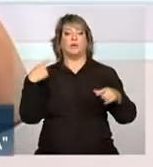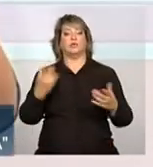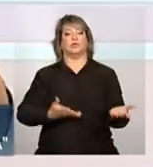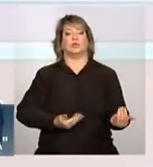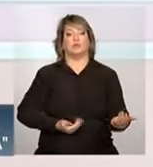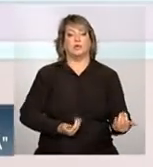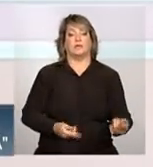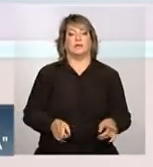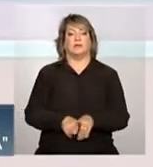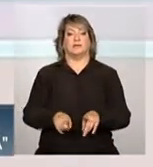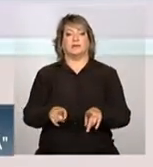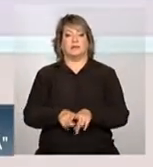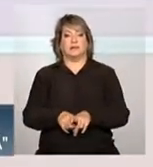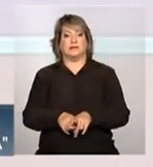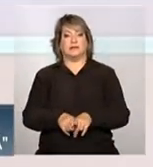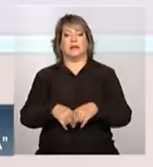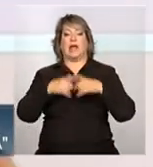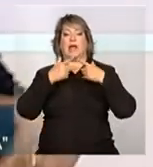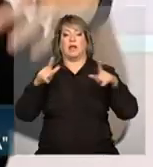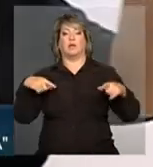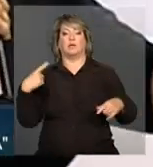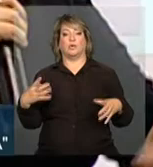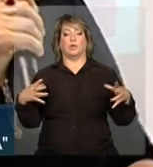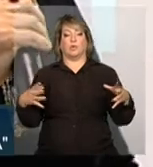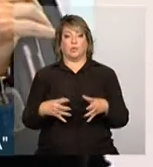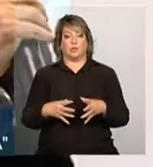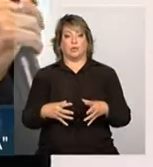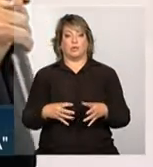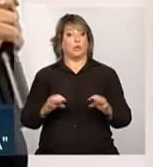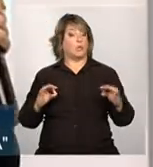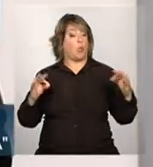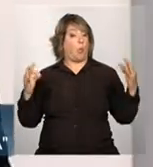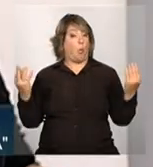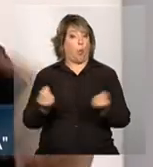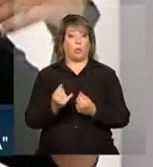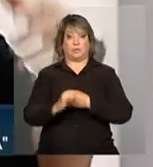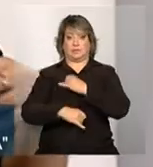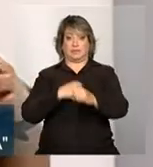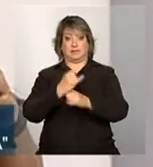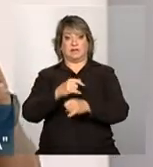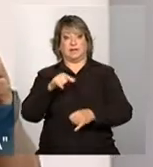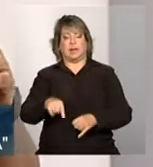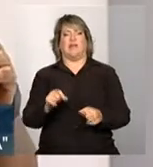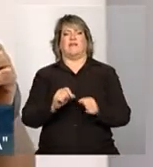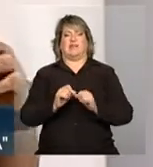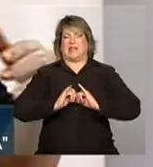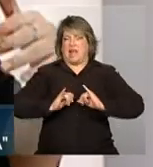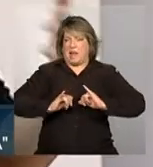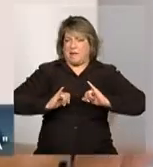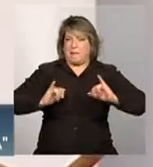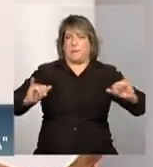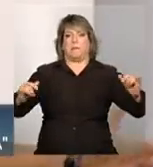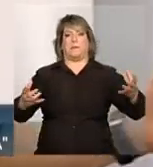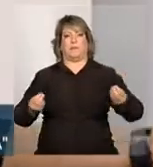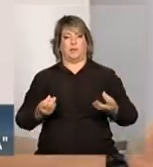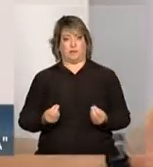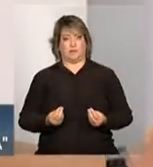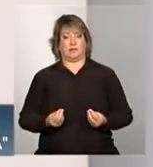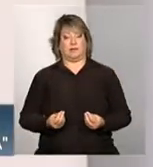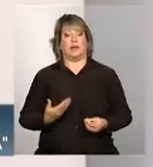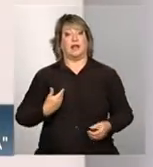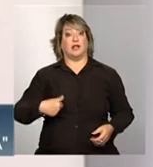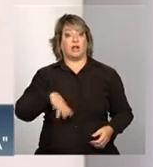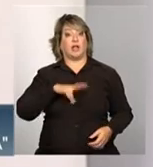juventude, a linguagem dos meios todos de redes sociais, para fazer uma grande campanha. Aliás, nós